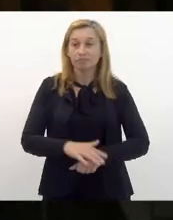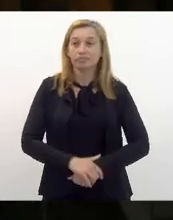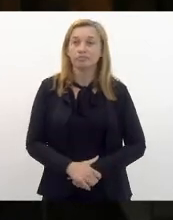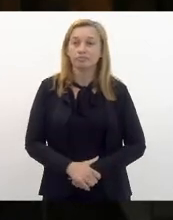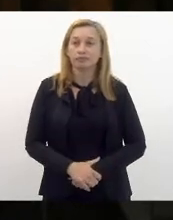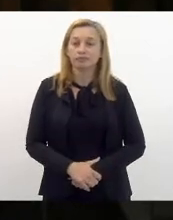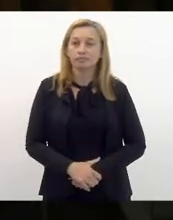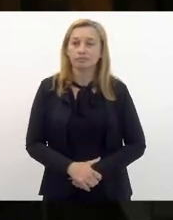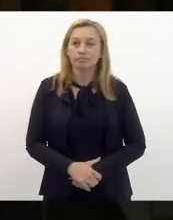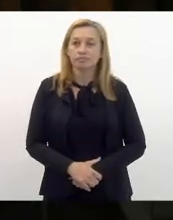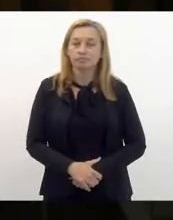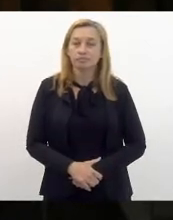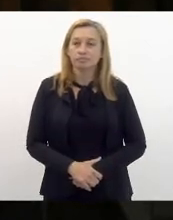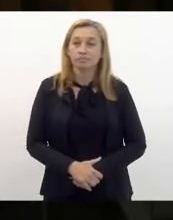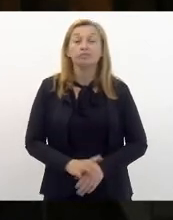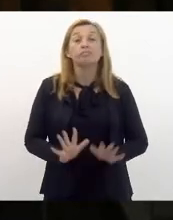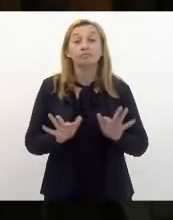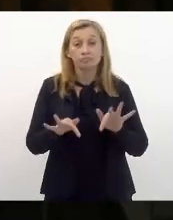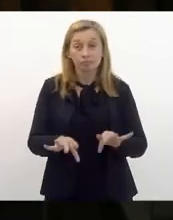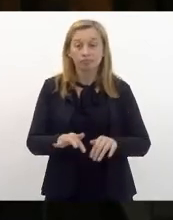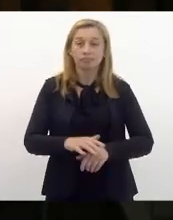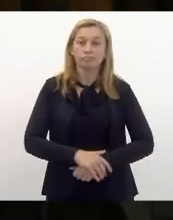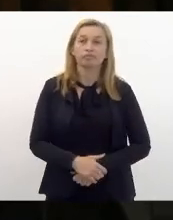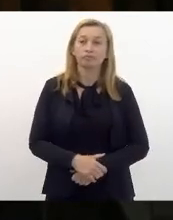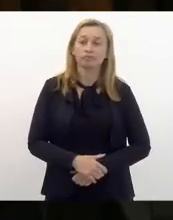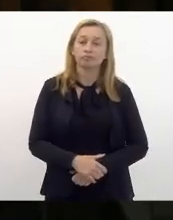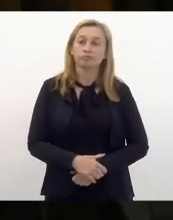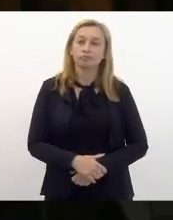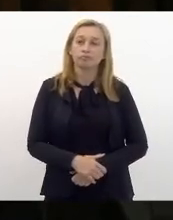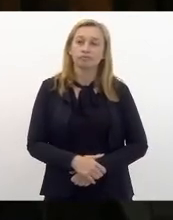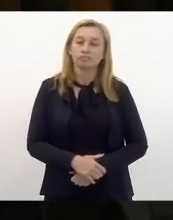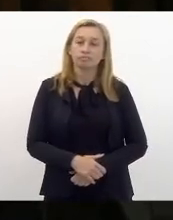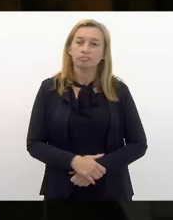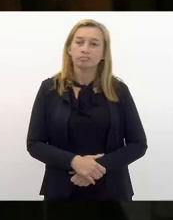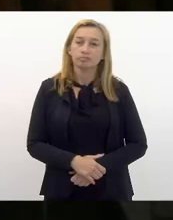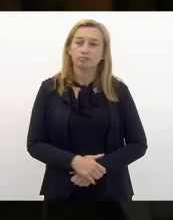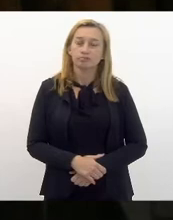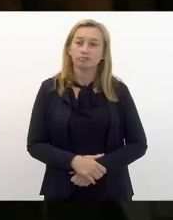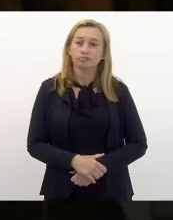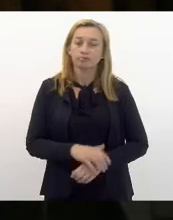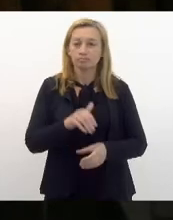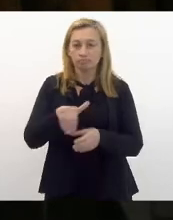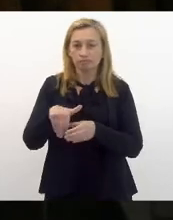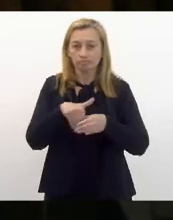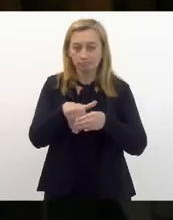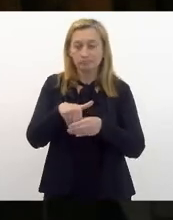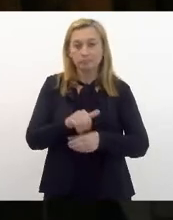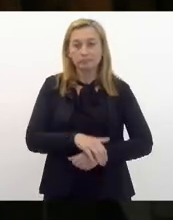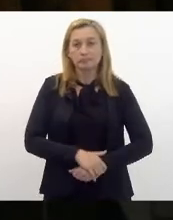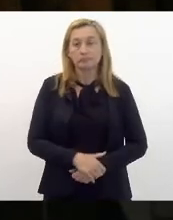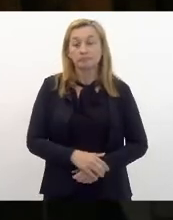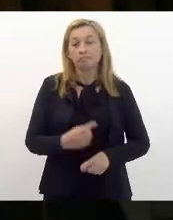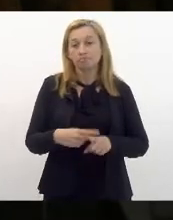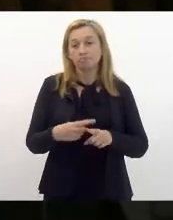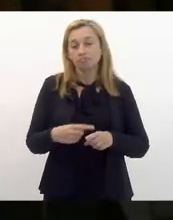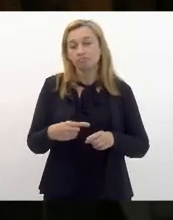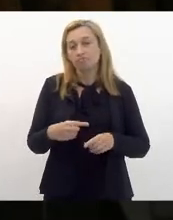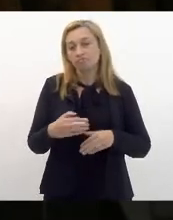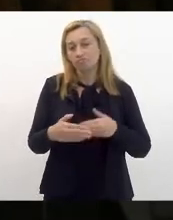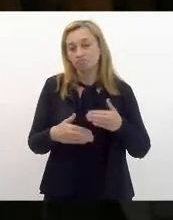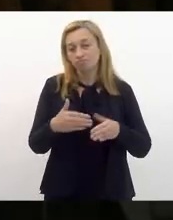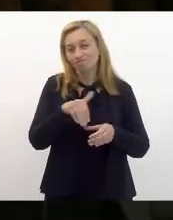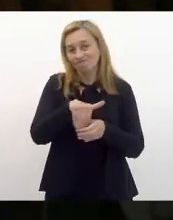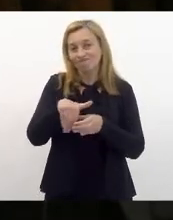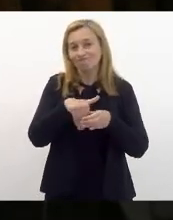de se iniciar não de findar um ciclo eleitoral que o processo